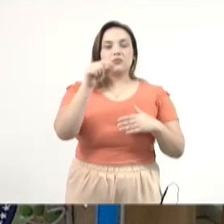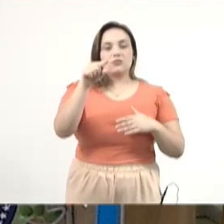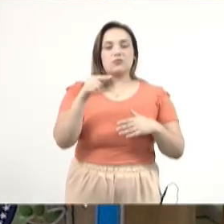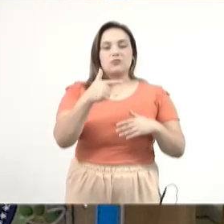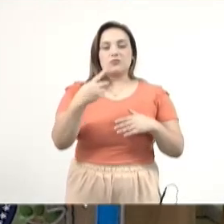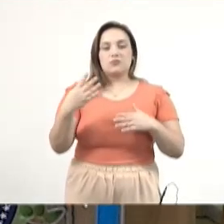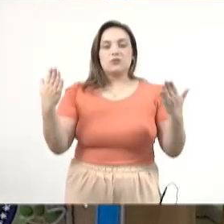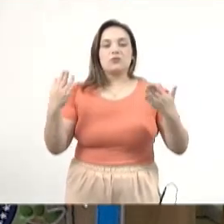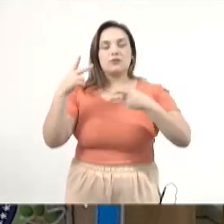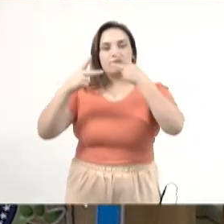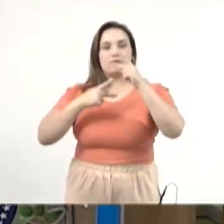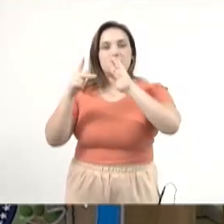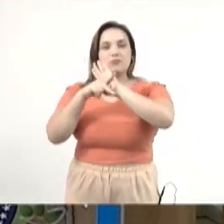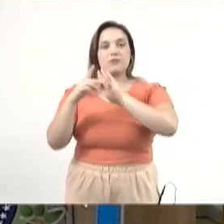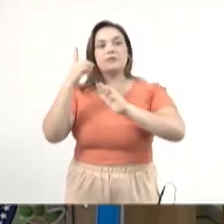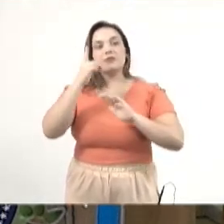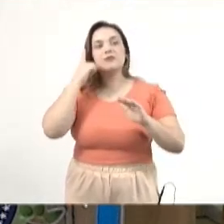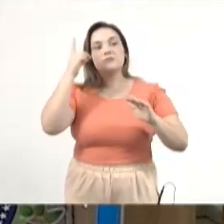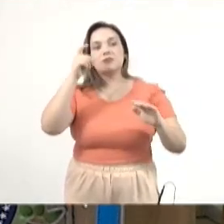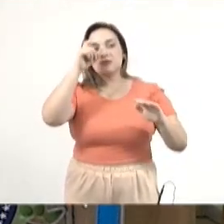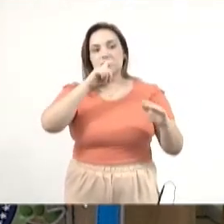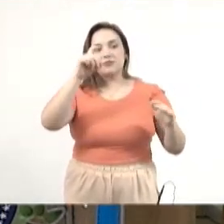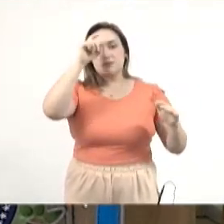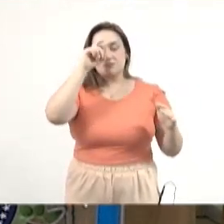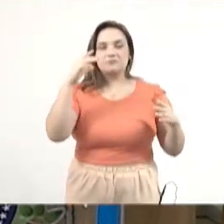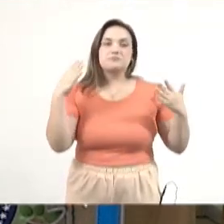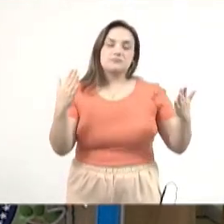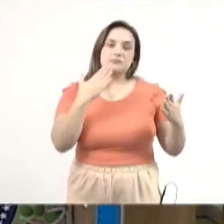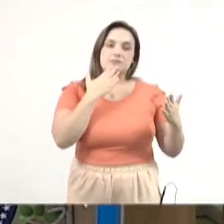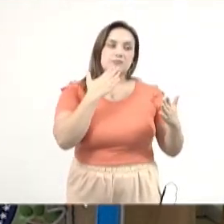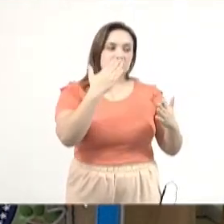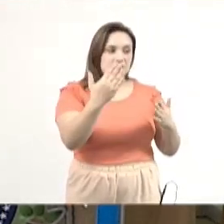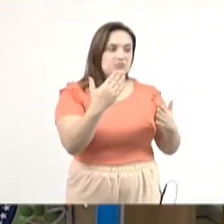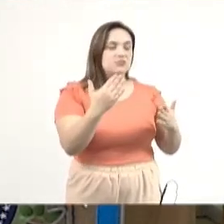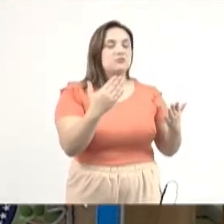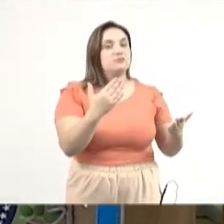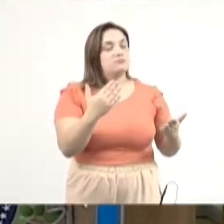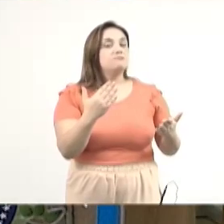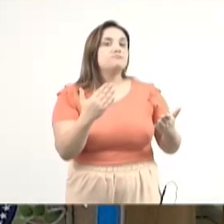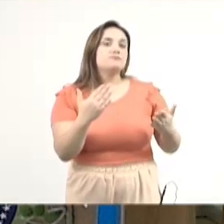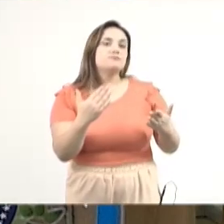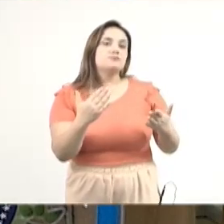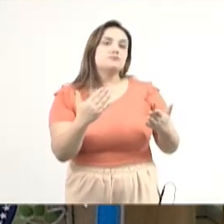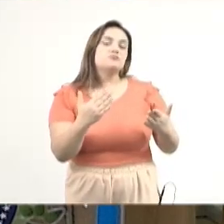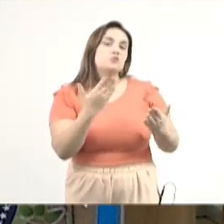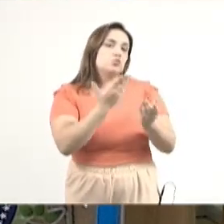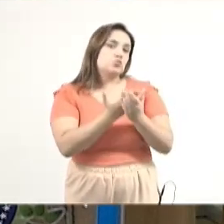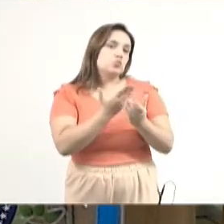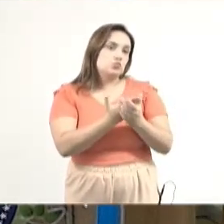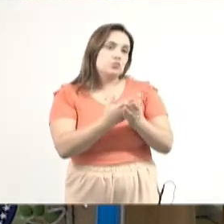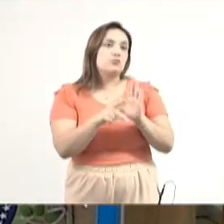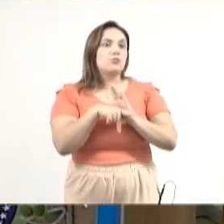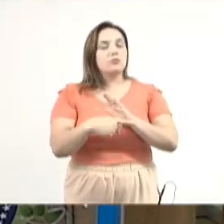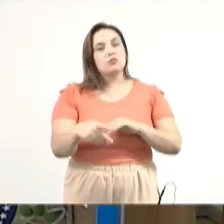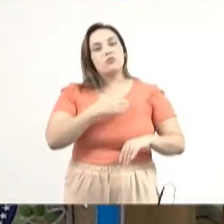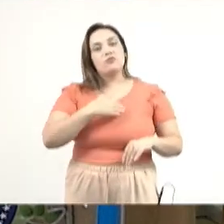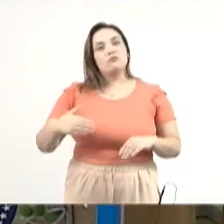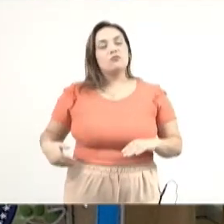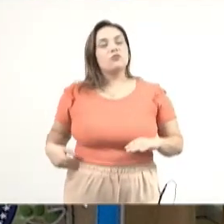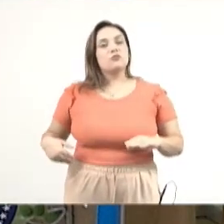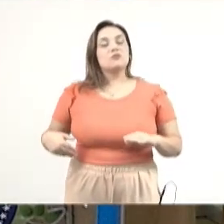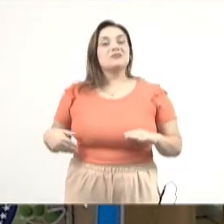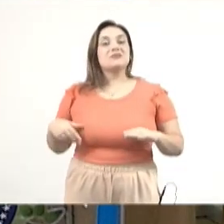com falas do deputado Zeca do PT e que pediu, né, numa segunda fala, estudos ao governo do estado sobre